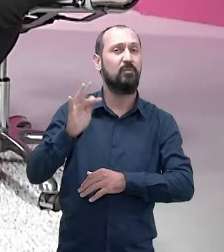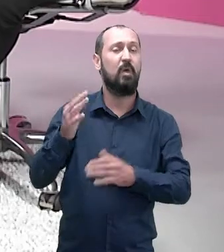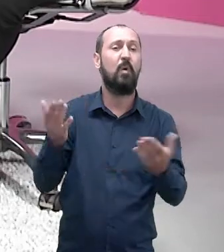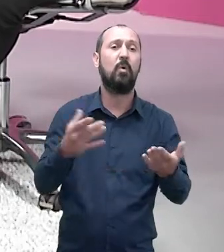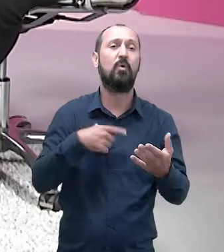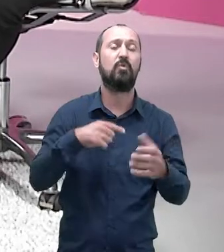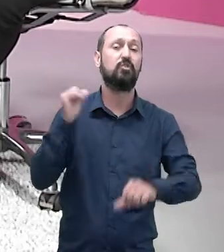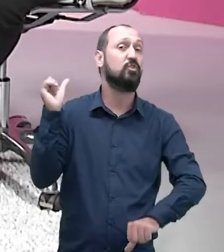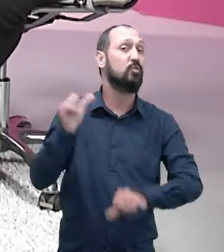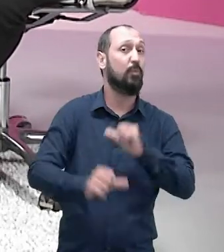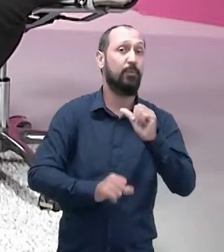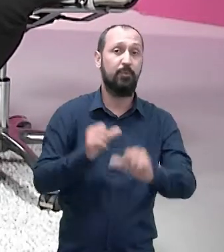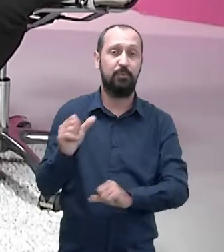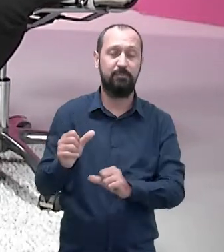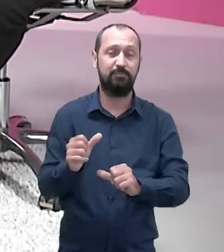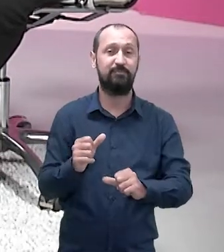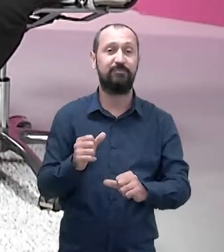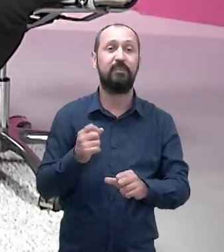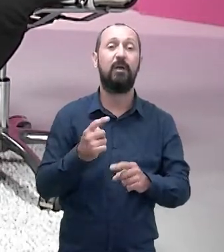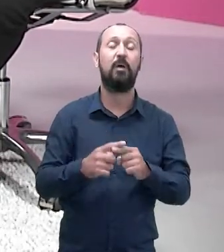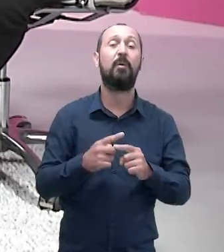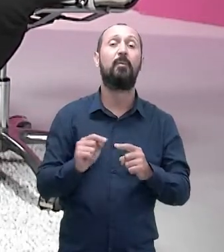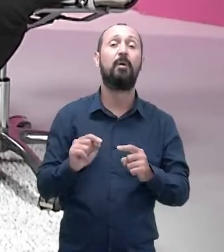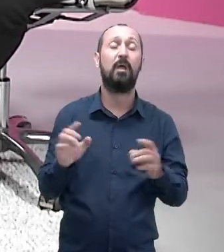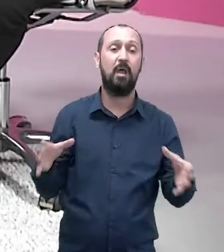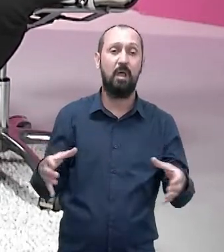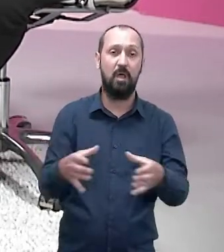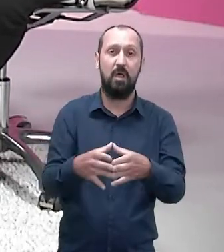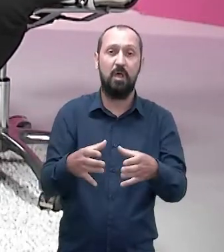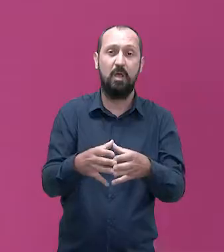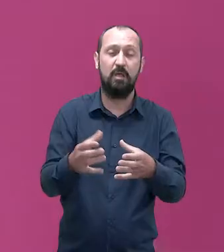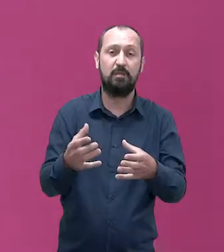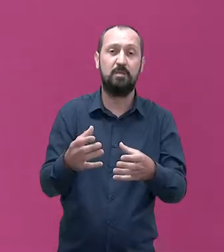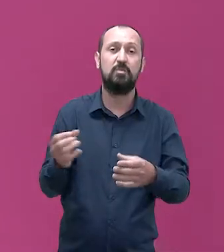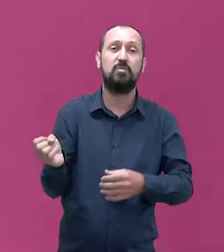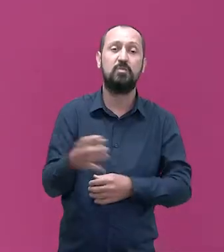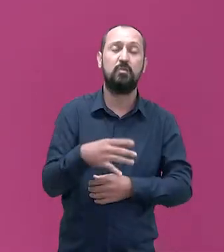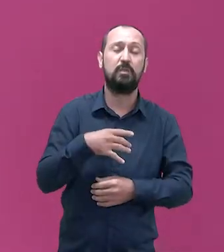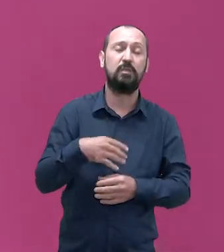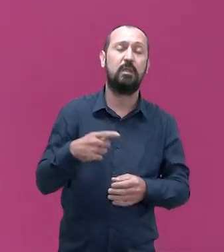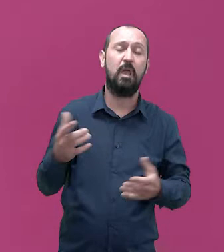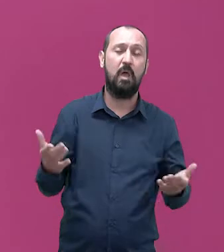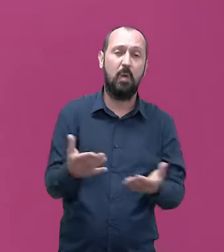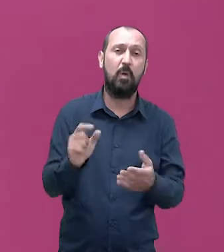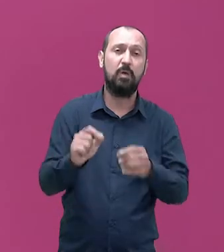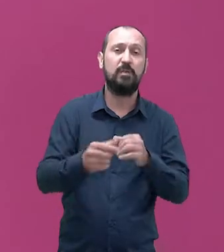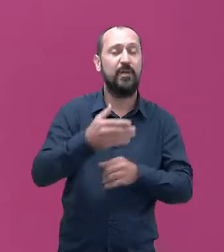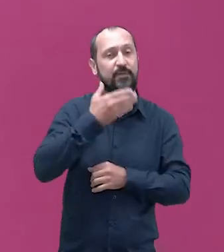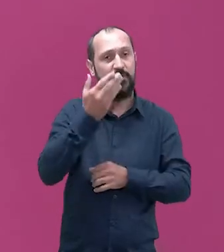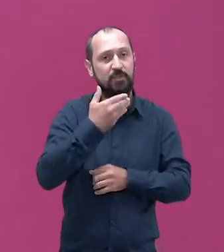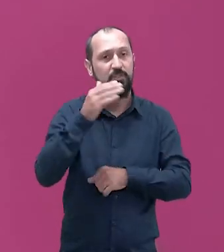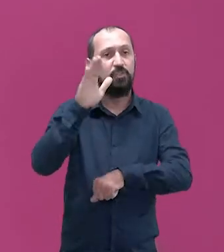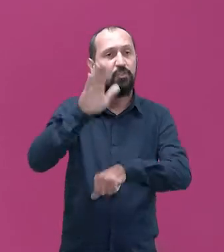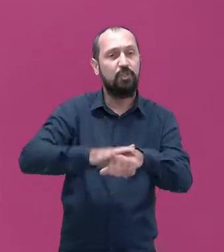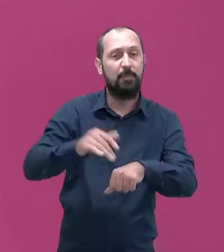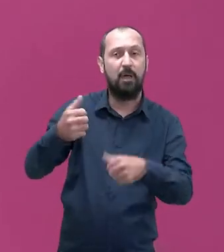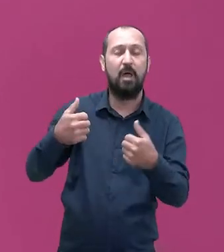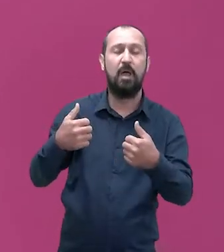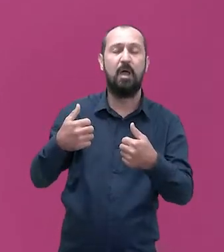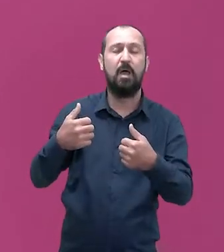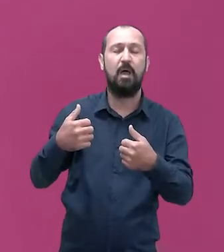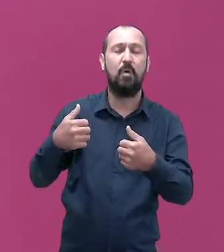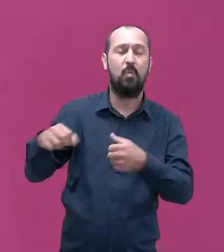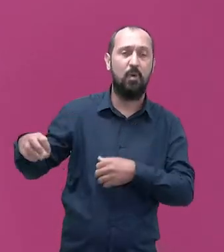Né? Hoje não, hoje o público mudou também, porque essa modalidade que está chegando, né, essa facilidade de chamar